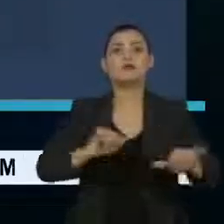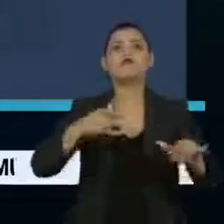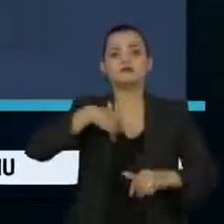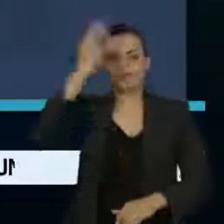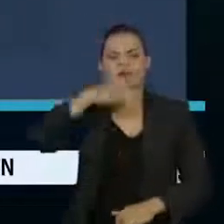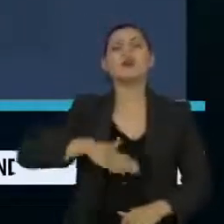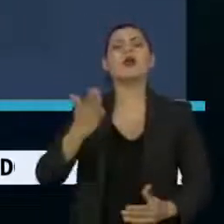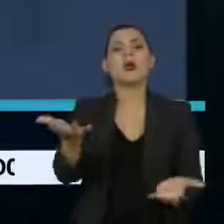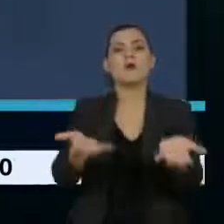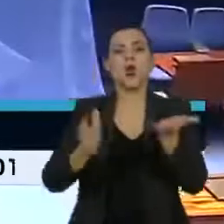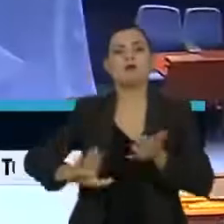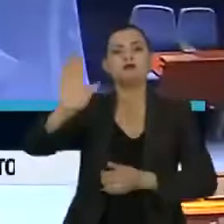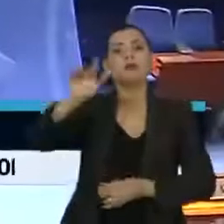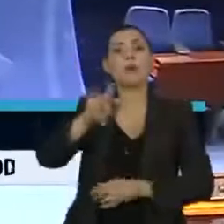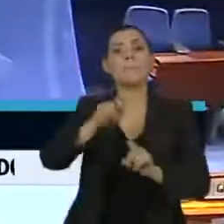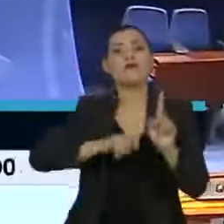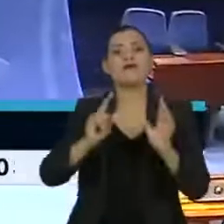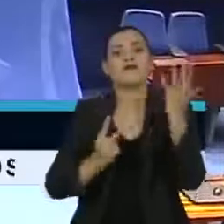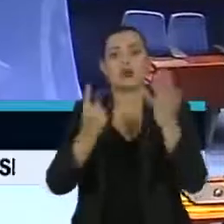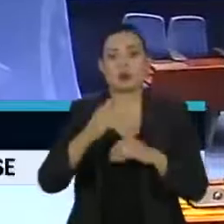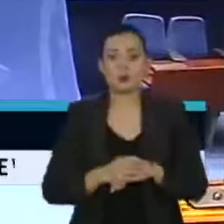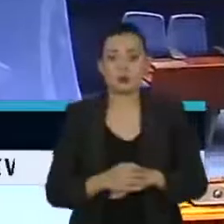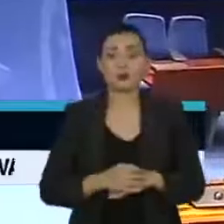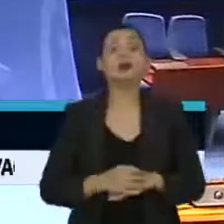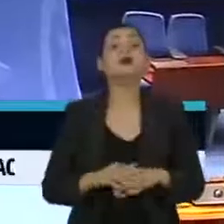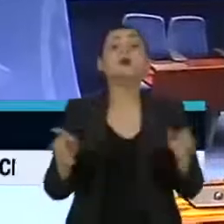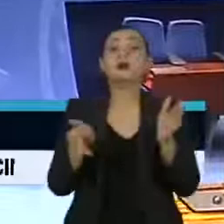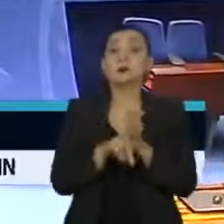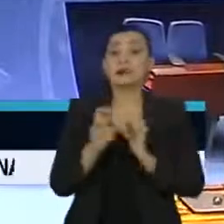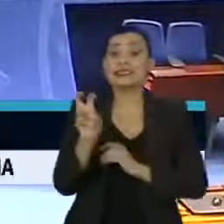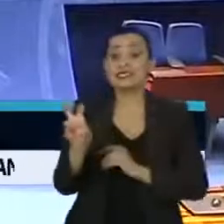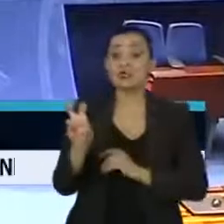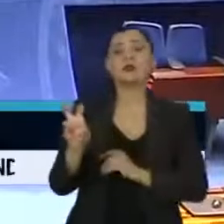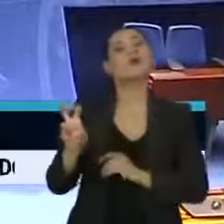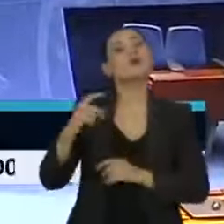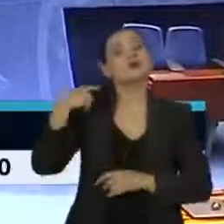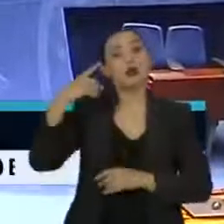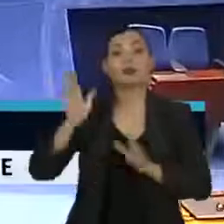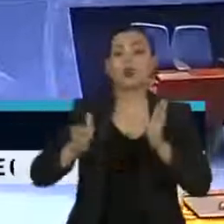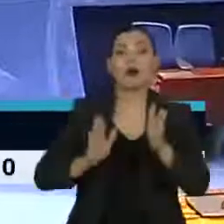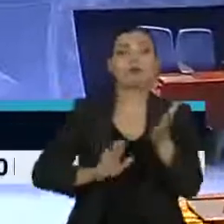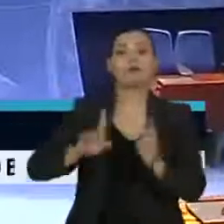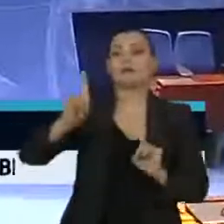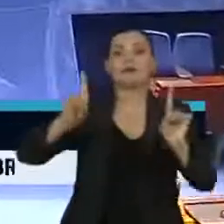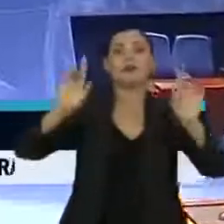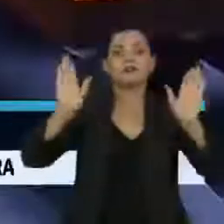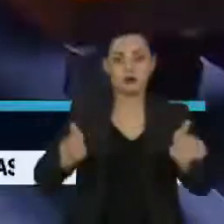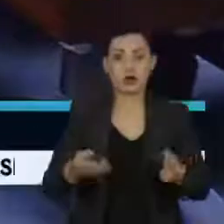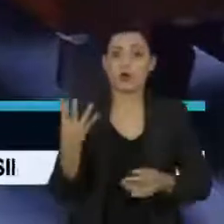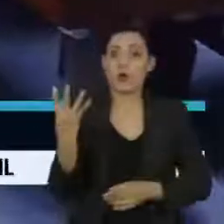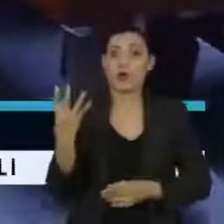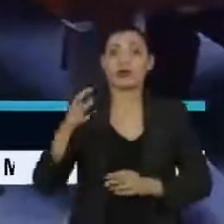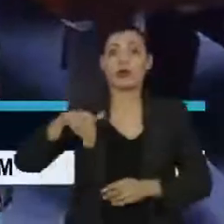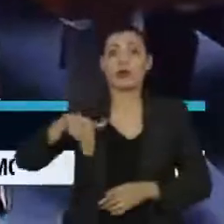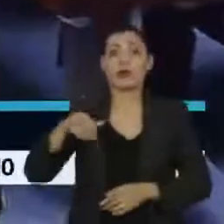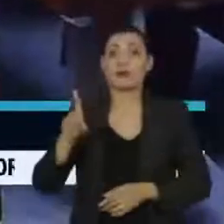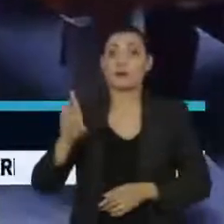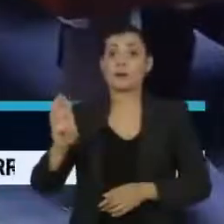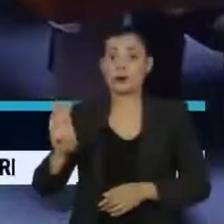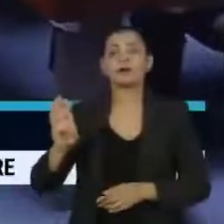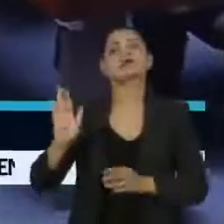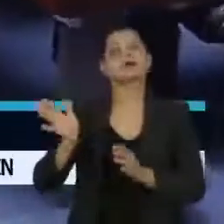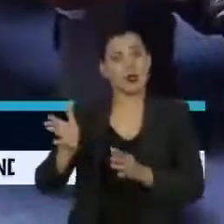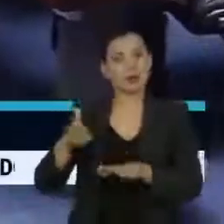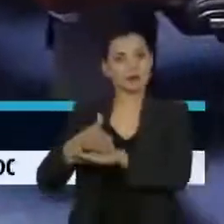garantiu que vai concorrer em fevereiro. No Senado, 5 parlamentares já deram a largada. 4 são do MDB, a maior bancada da